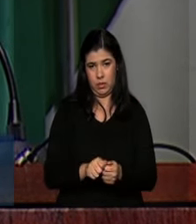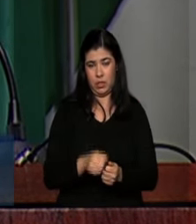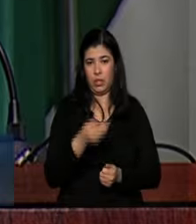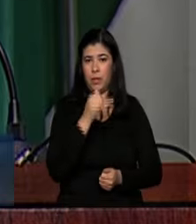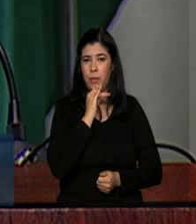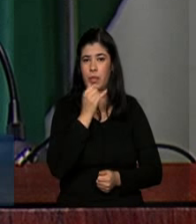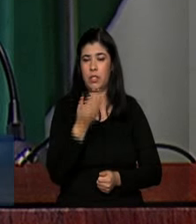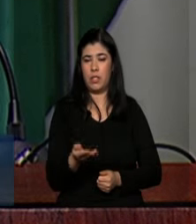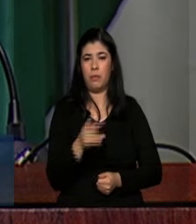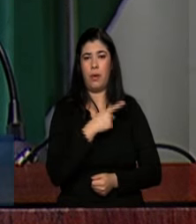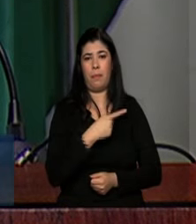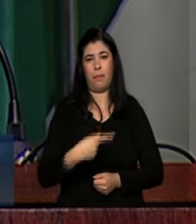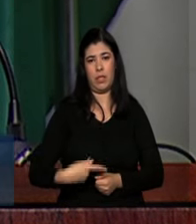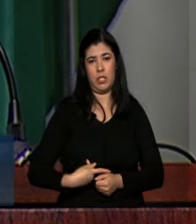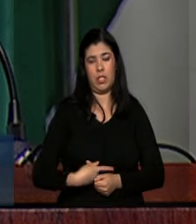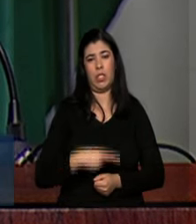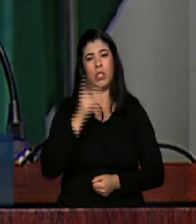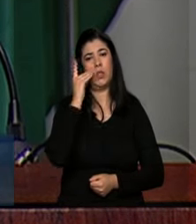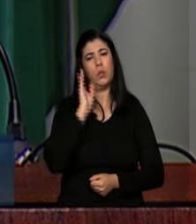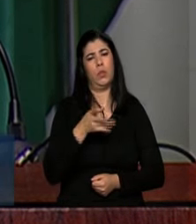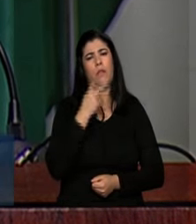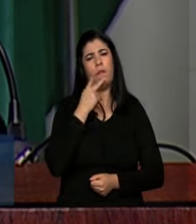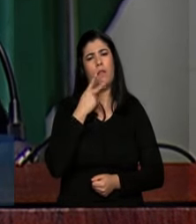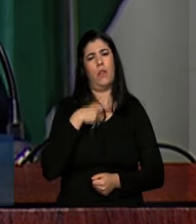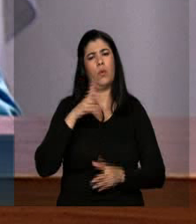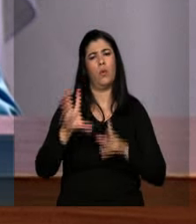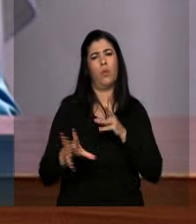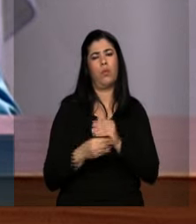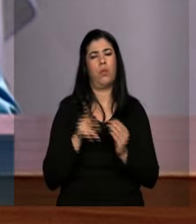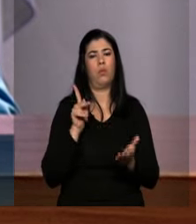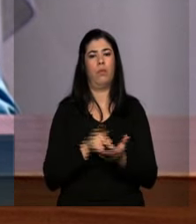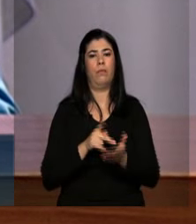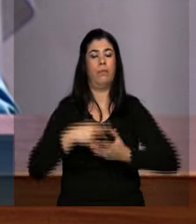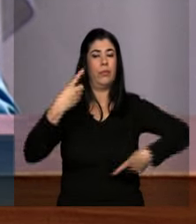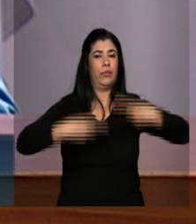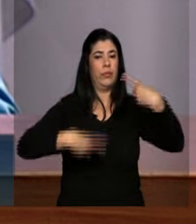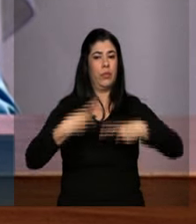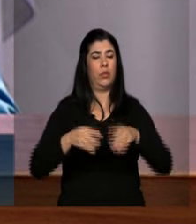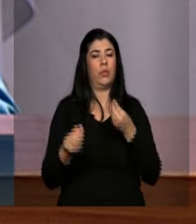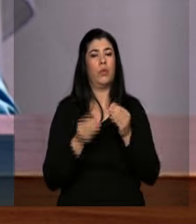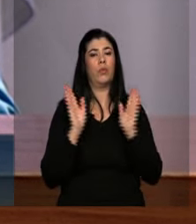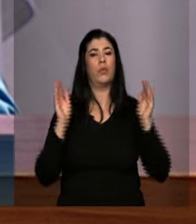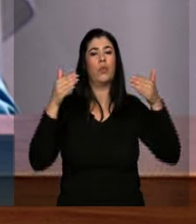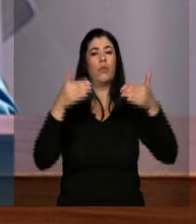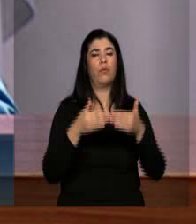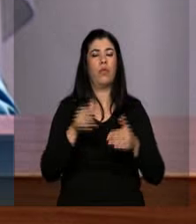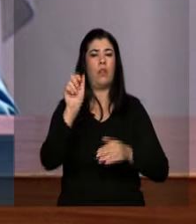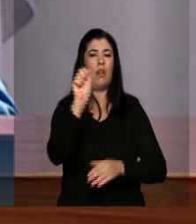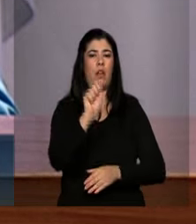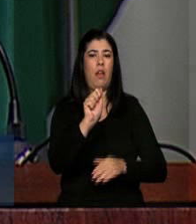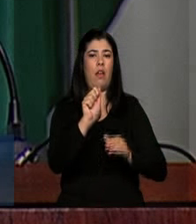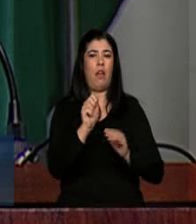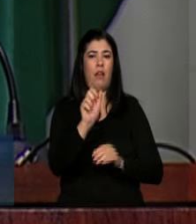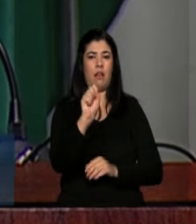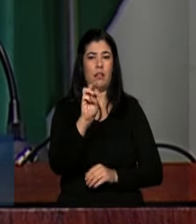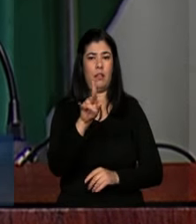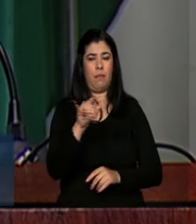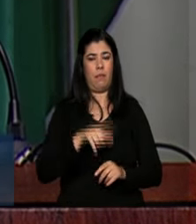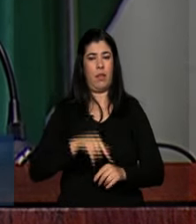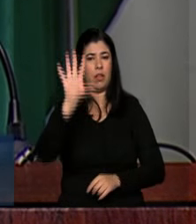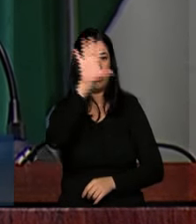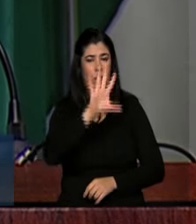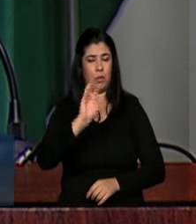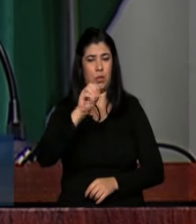Como a senhora presidenta Dilma Rousseff tem reiterado nos discursos de abertura da Assembleia Geral da ONU, o Brasil